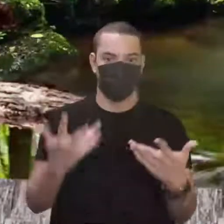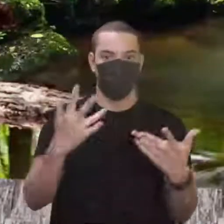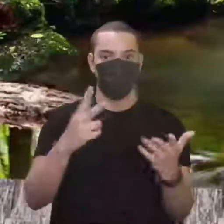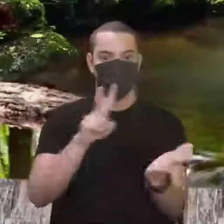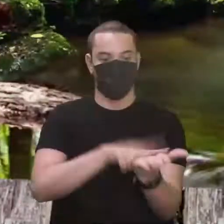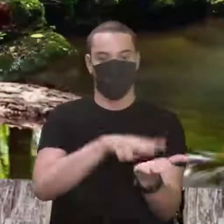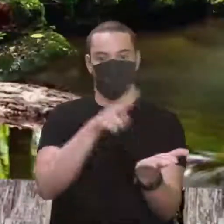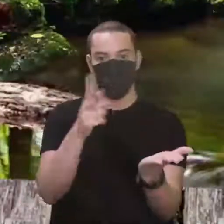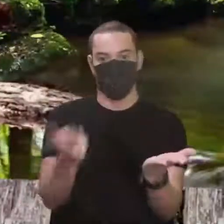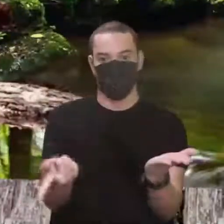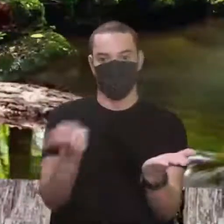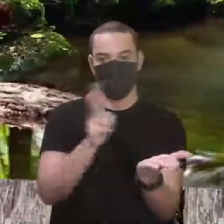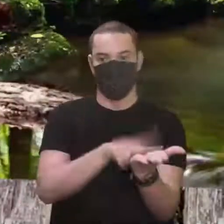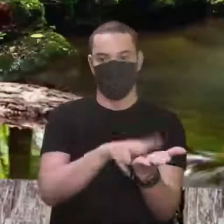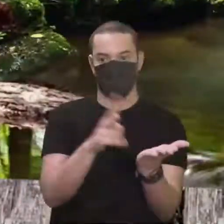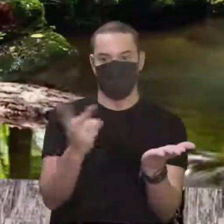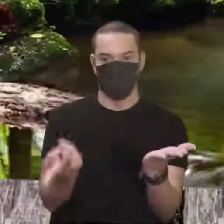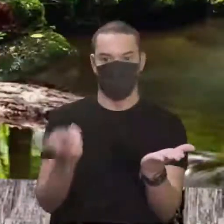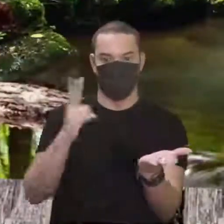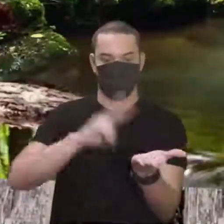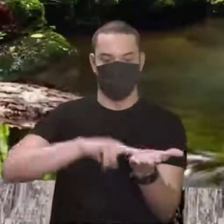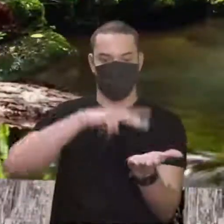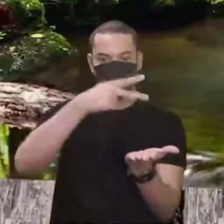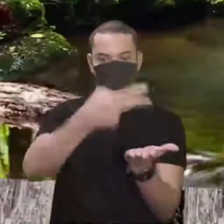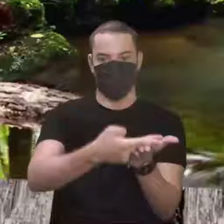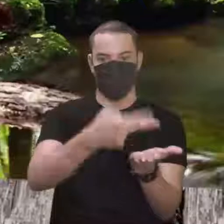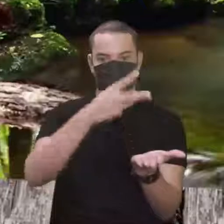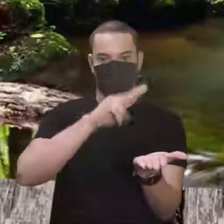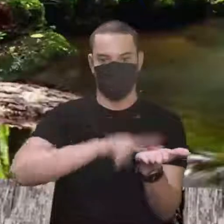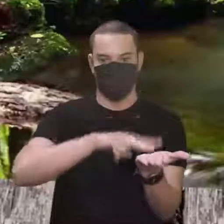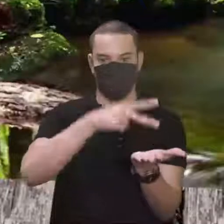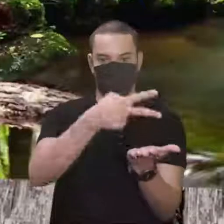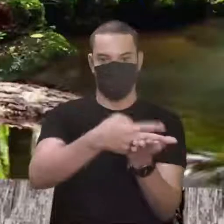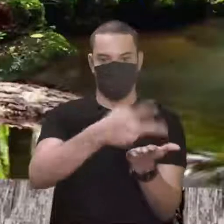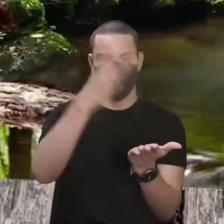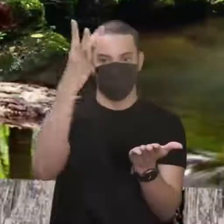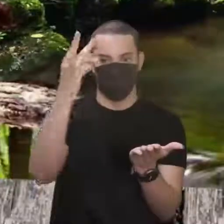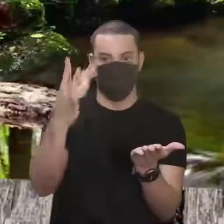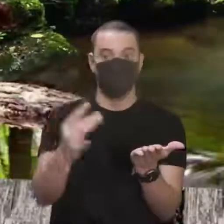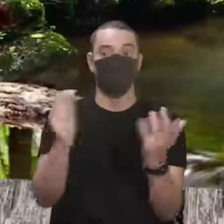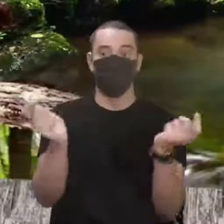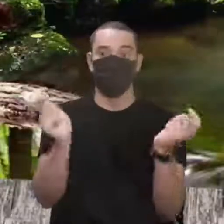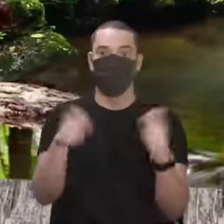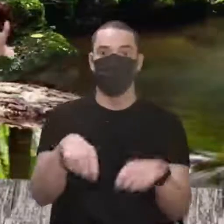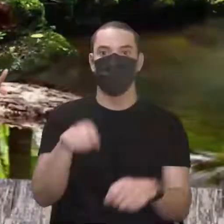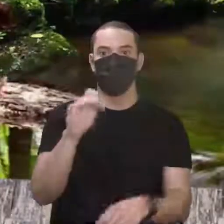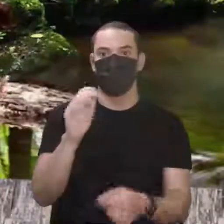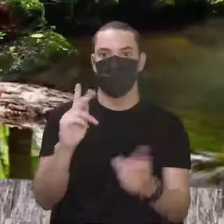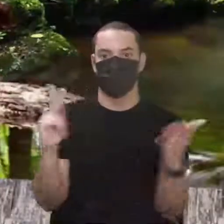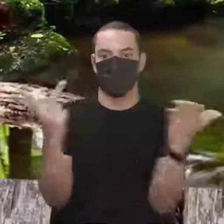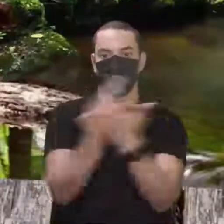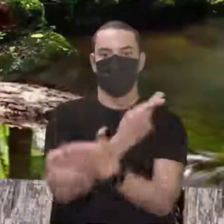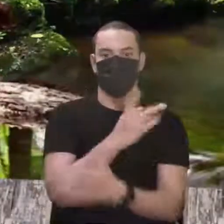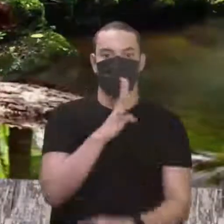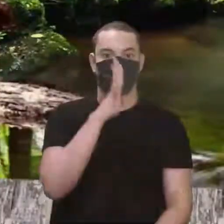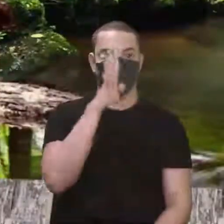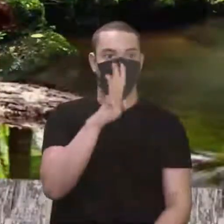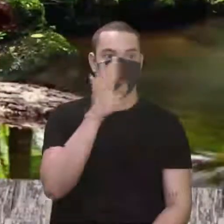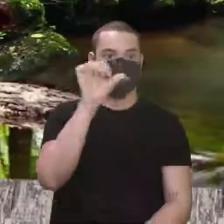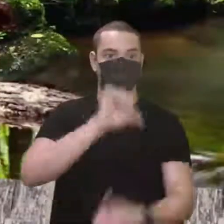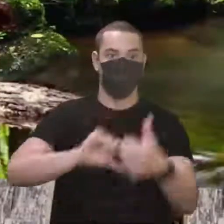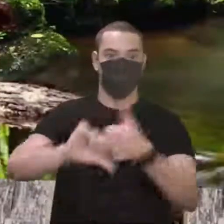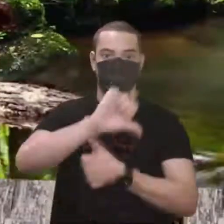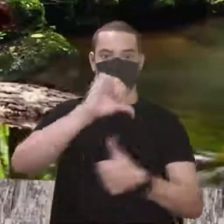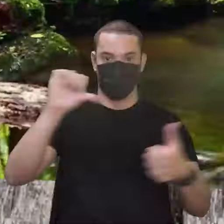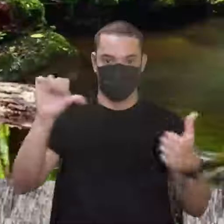transcrição e o processo de tradução. Podemos ter eventos mutacionais